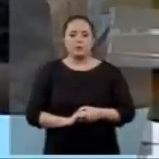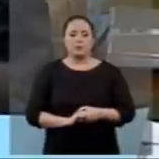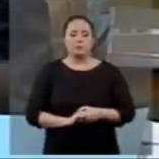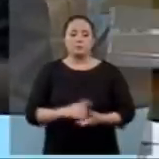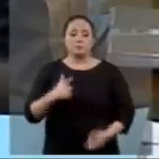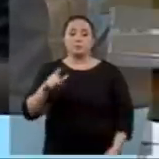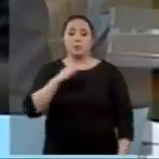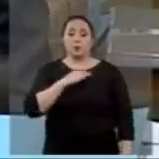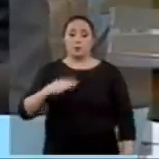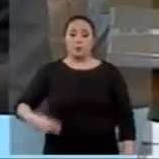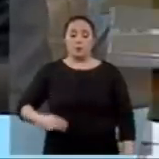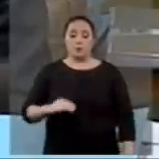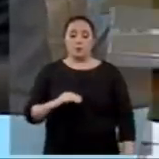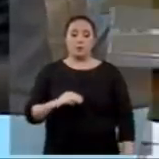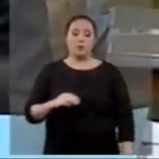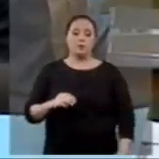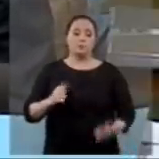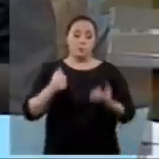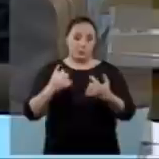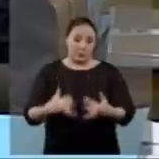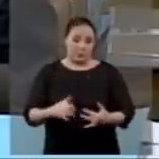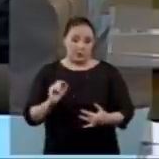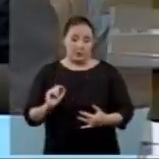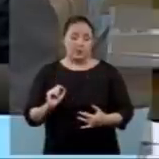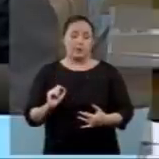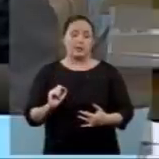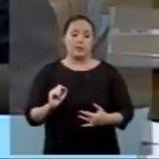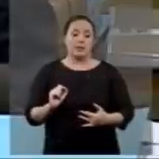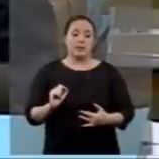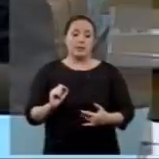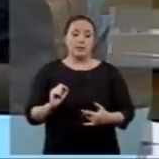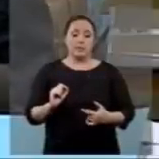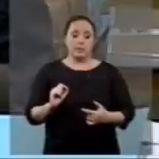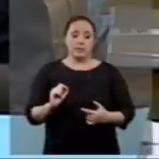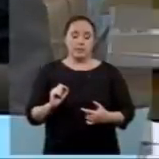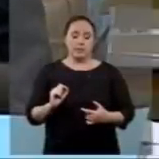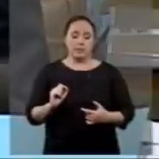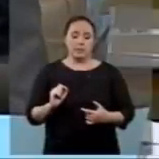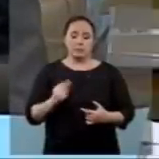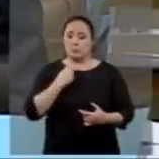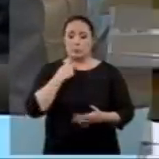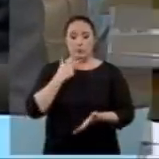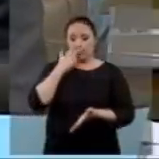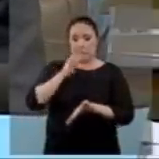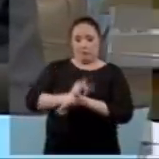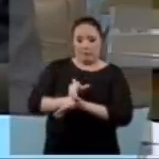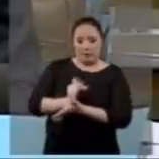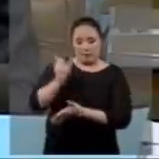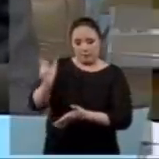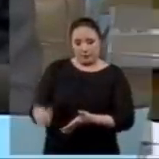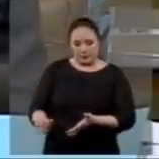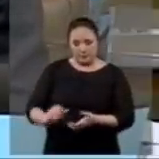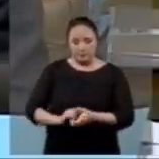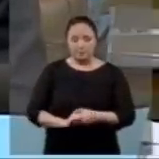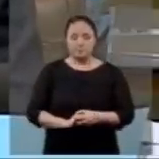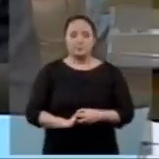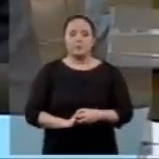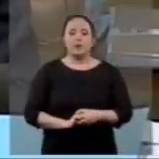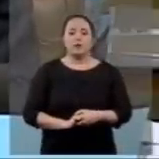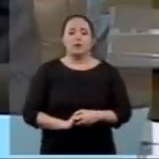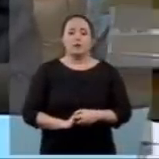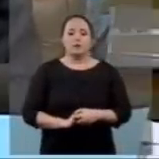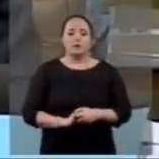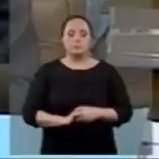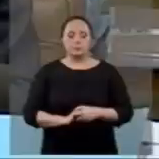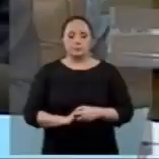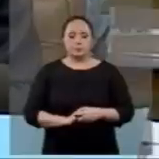saudoso ministro Bilac Pinto, que também honrou esta corte, essa extraordinária prerrogativa estatal traduz em